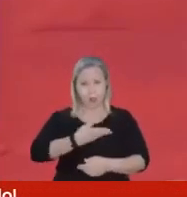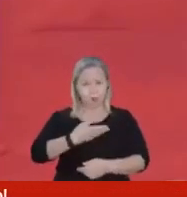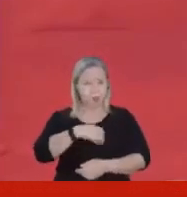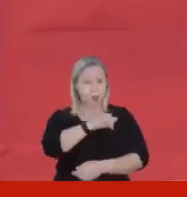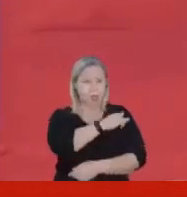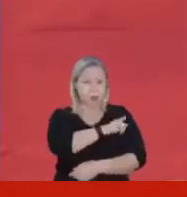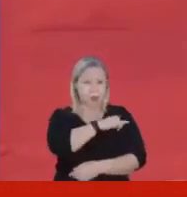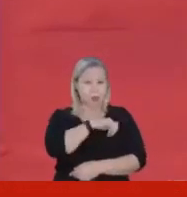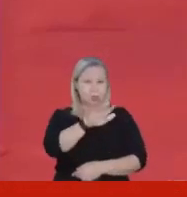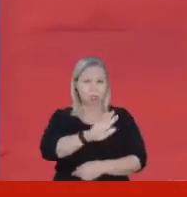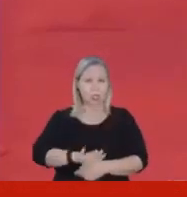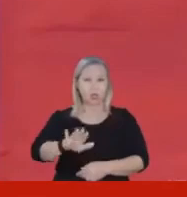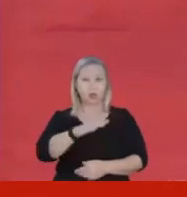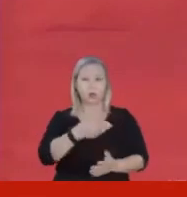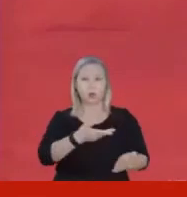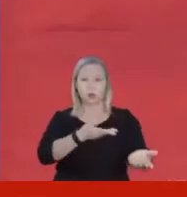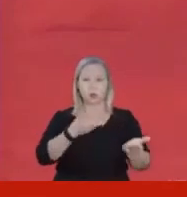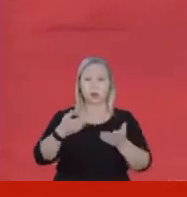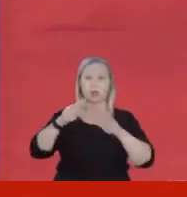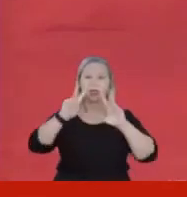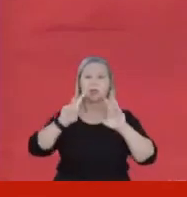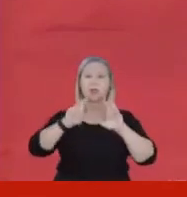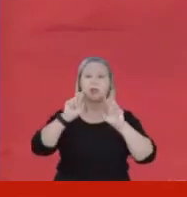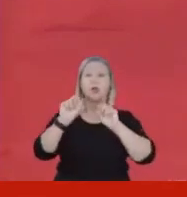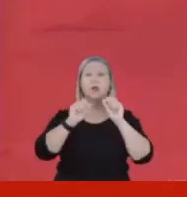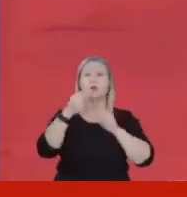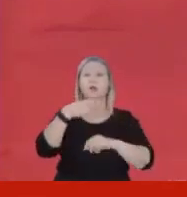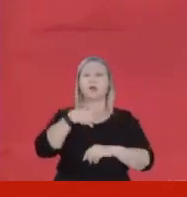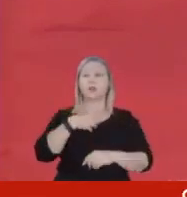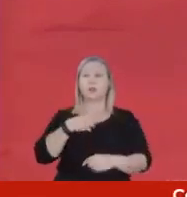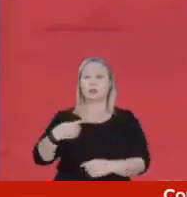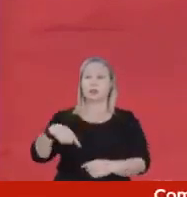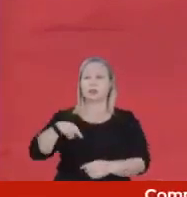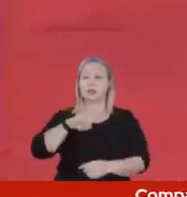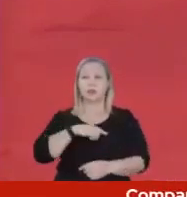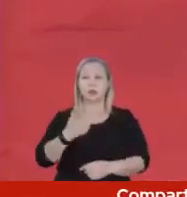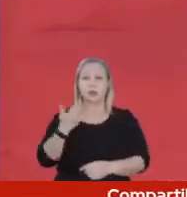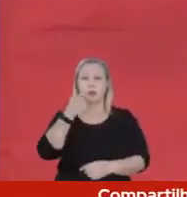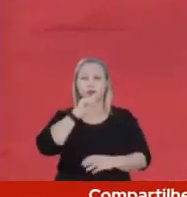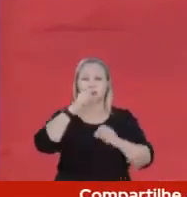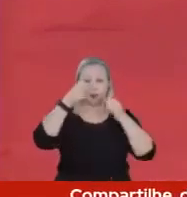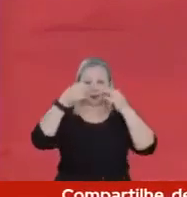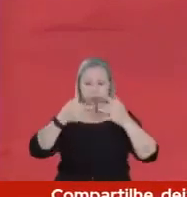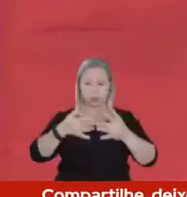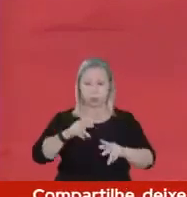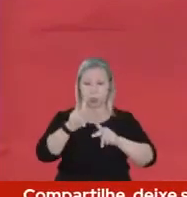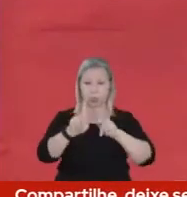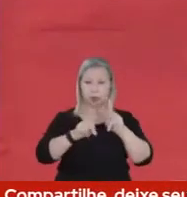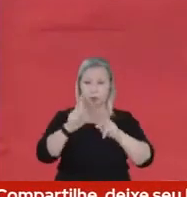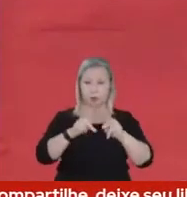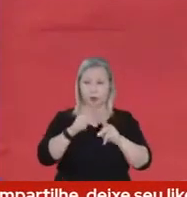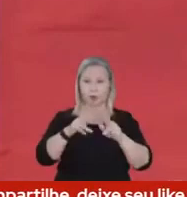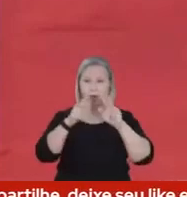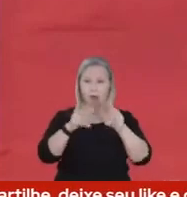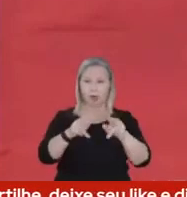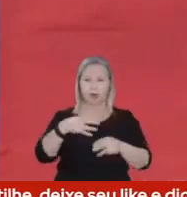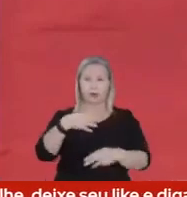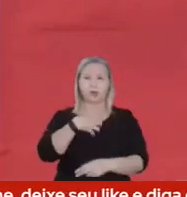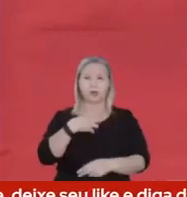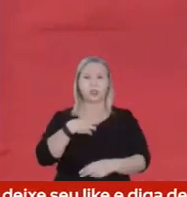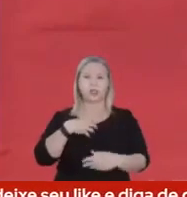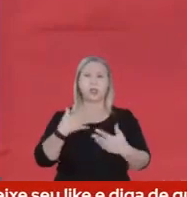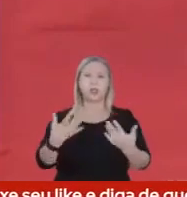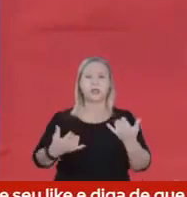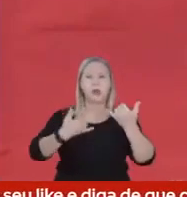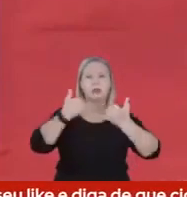esse tema. Foi uma forma que nós conseguimos explicar à população com uma maneira mais lúdica de que é possível